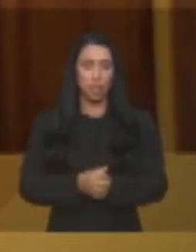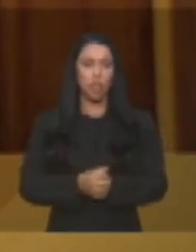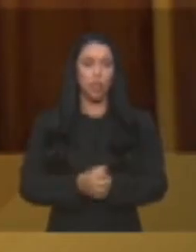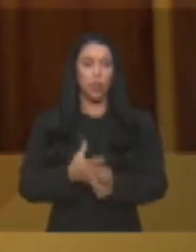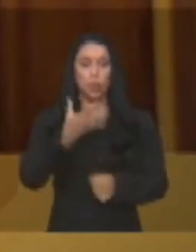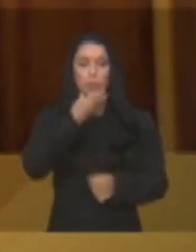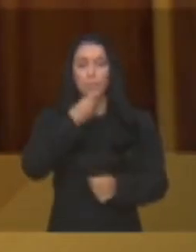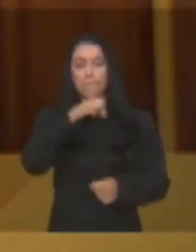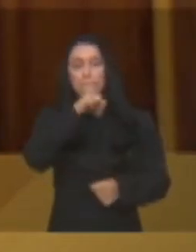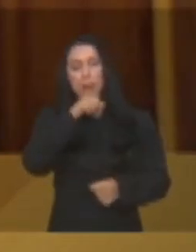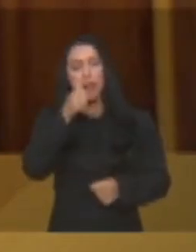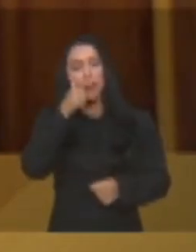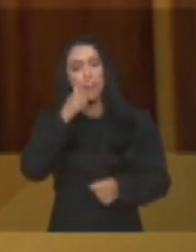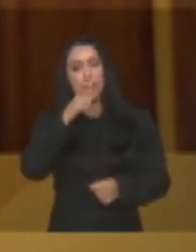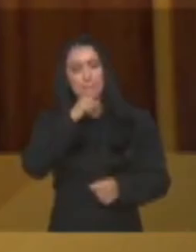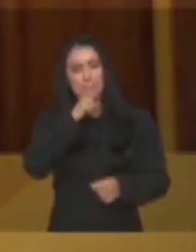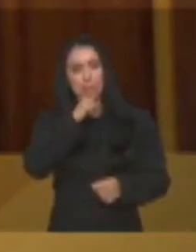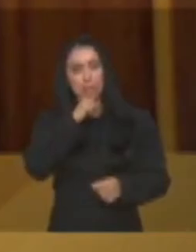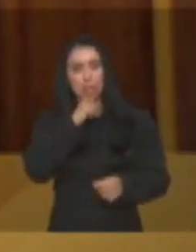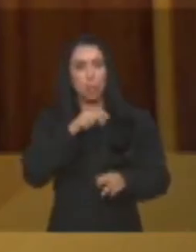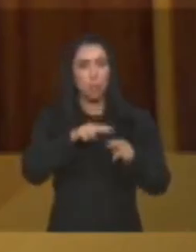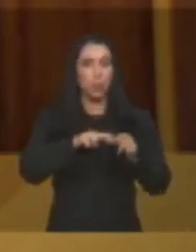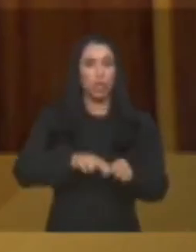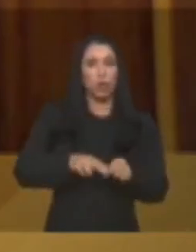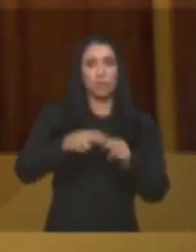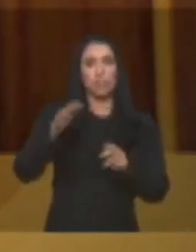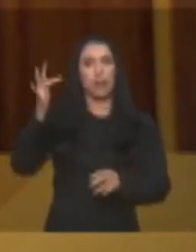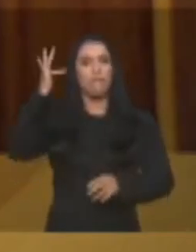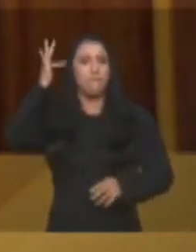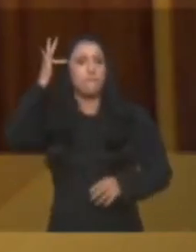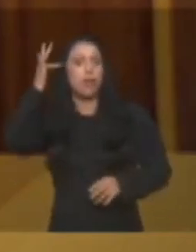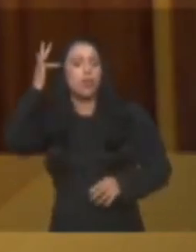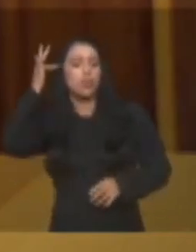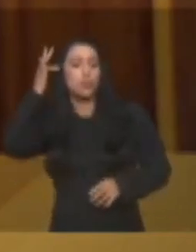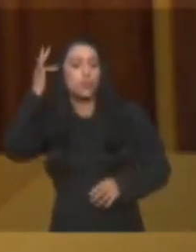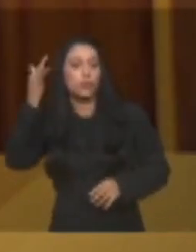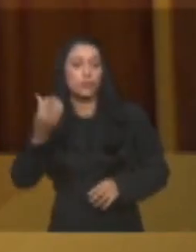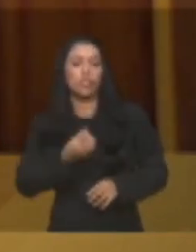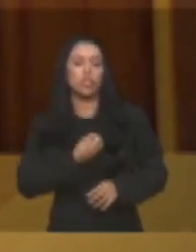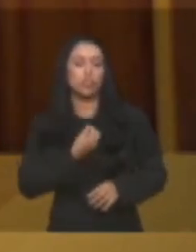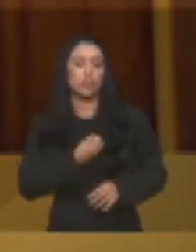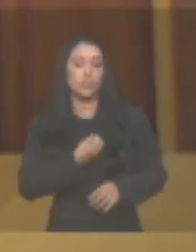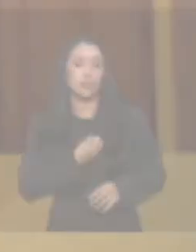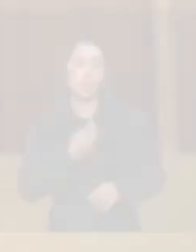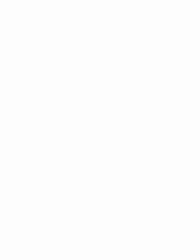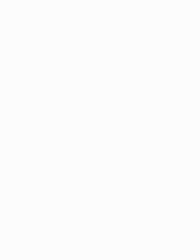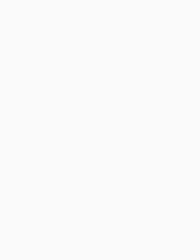filosófica, coloquem em risco a saúde dos filhos.